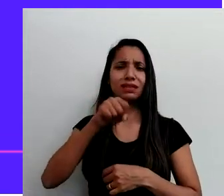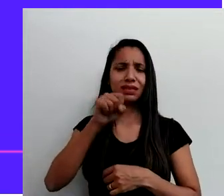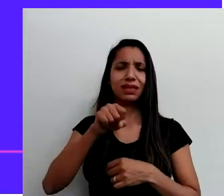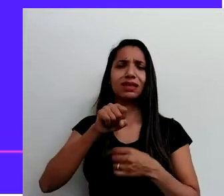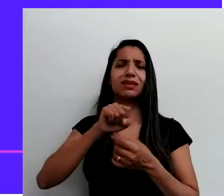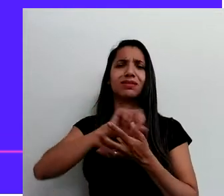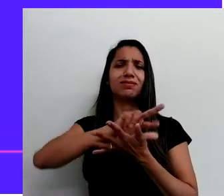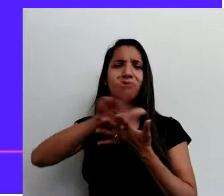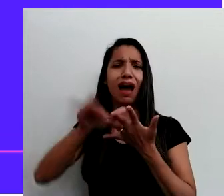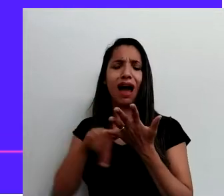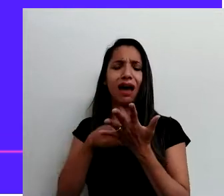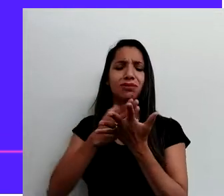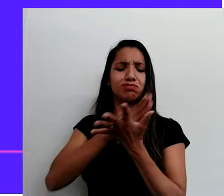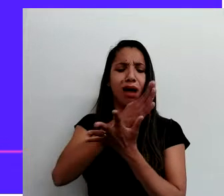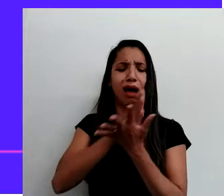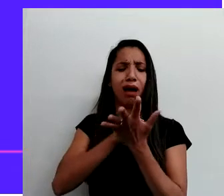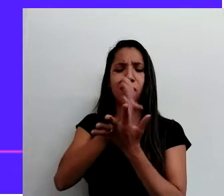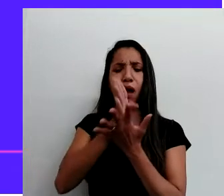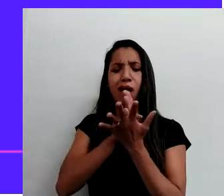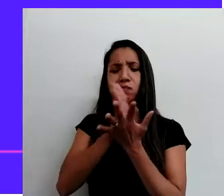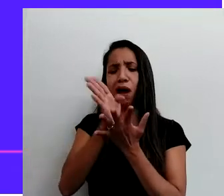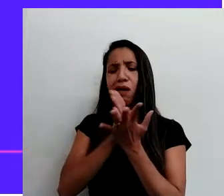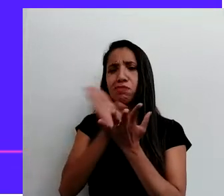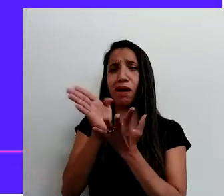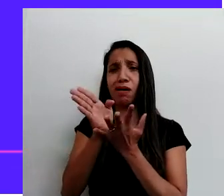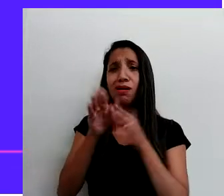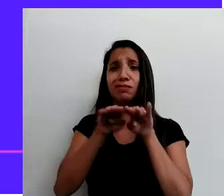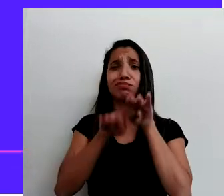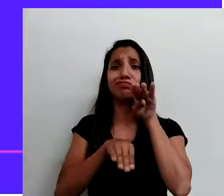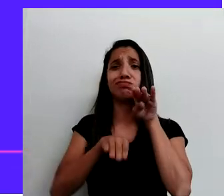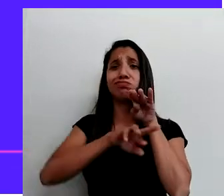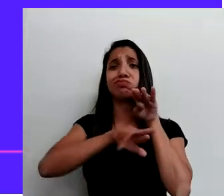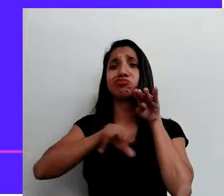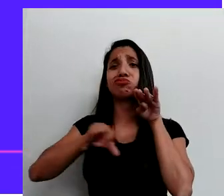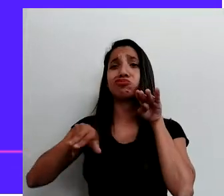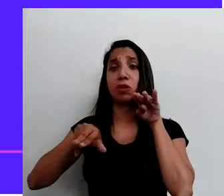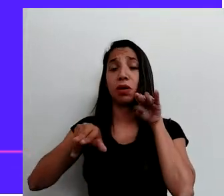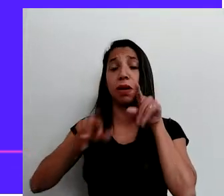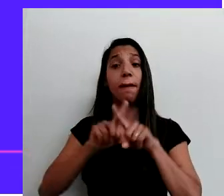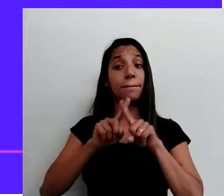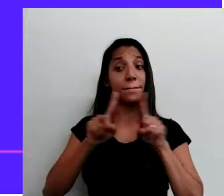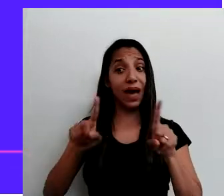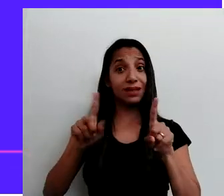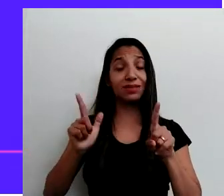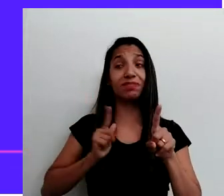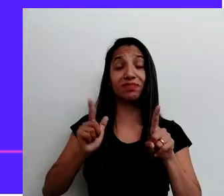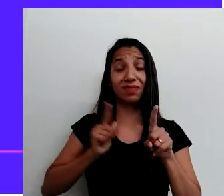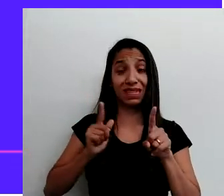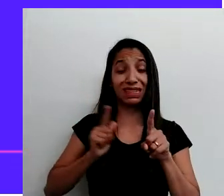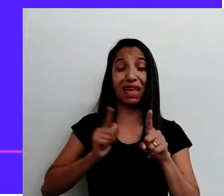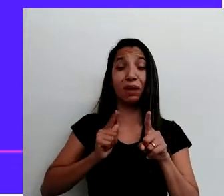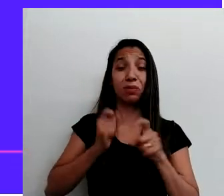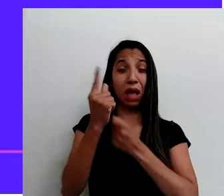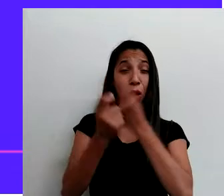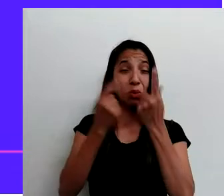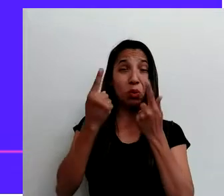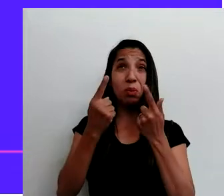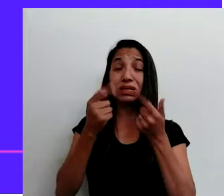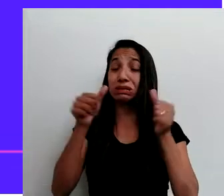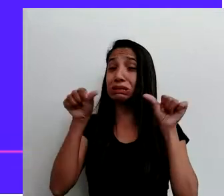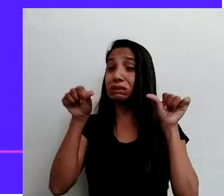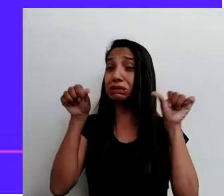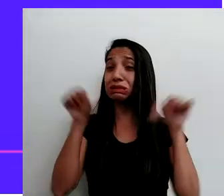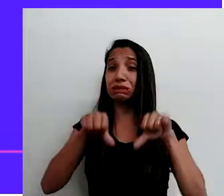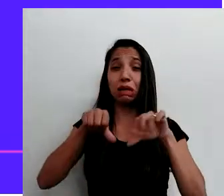fundamental, central, mas a gente tem outras desigualdades profundas que, inclusive, reforçam, né, e mantêm